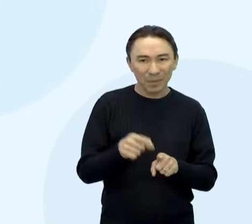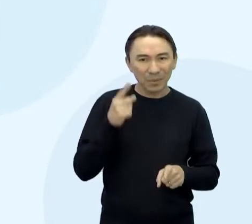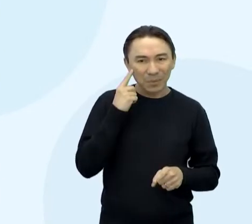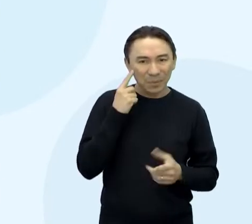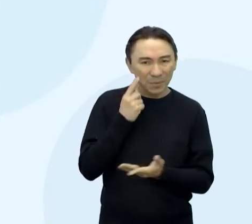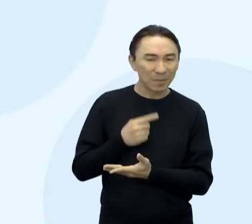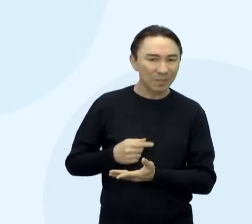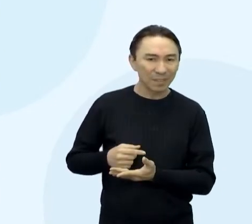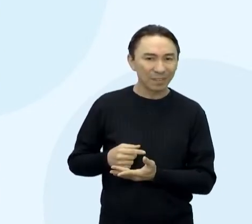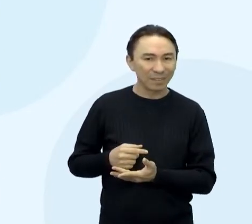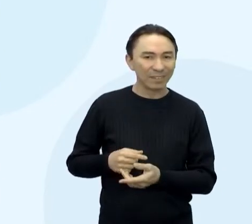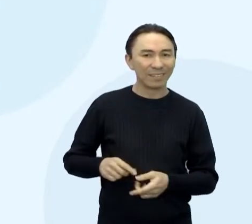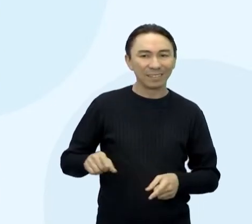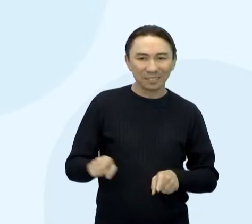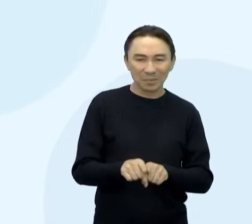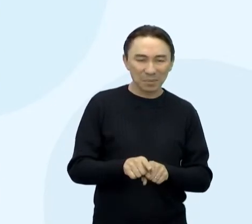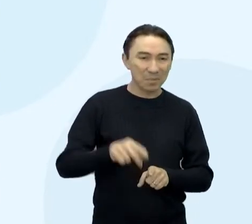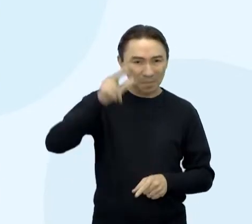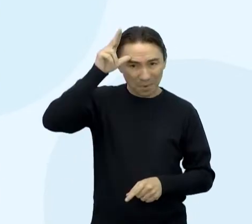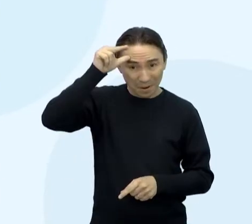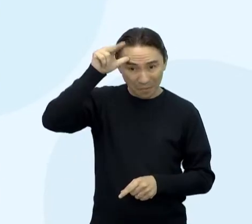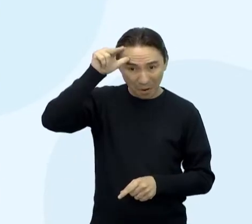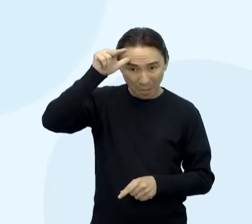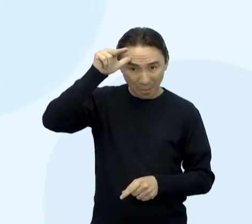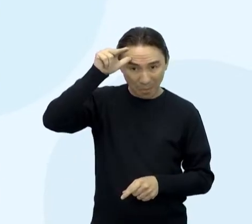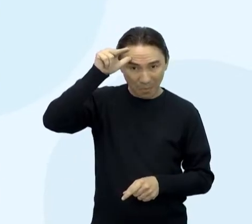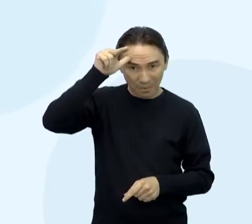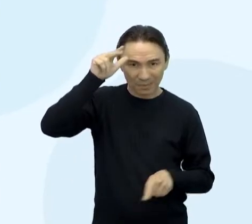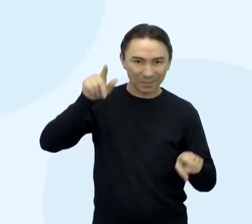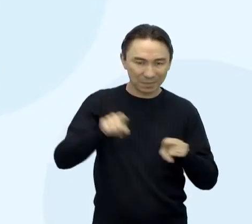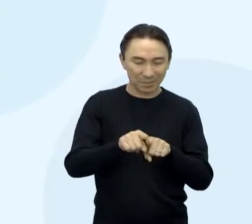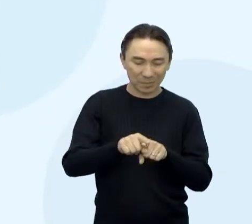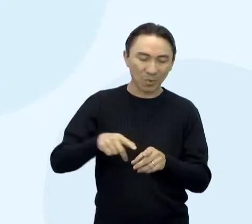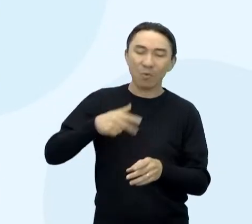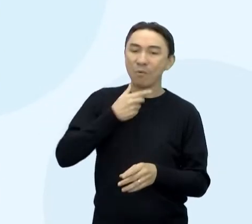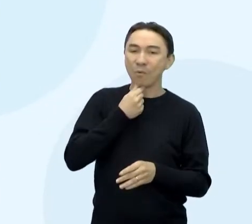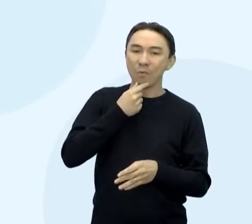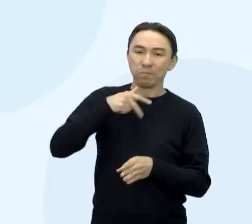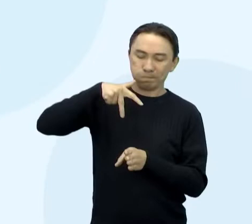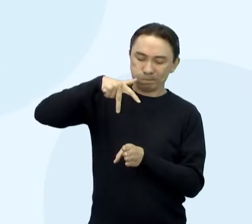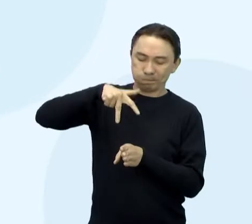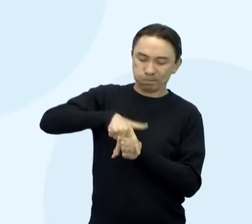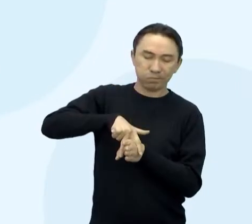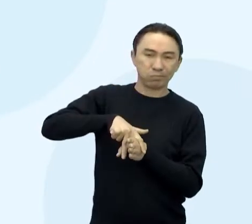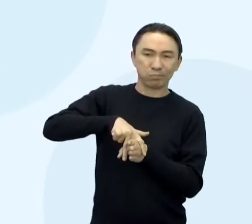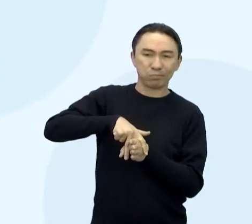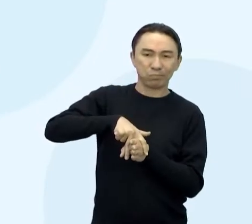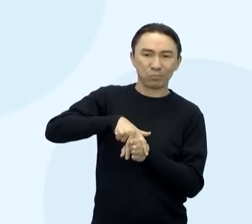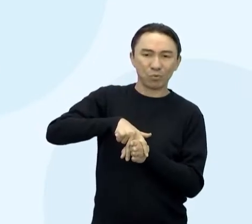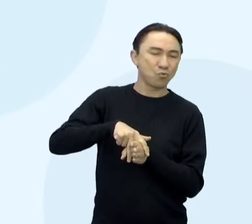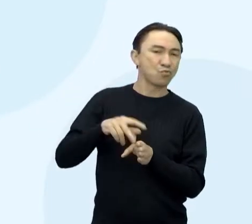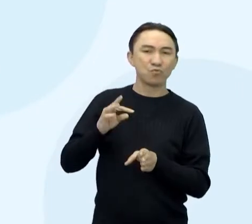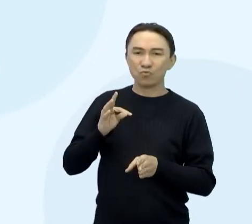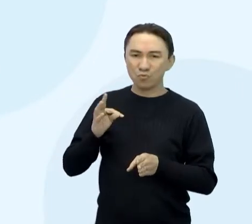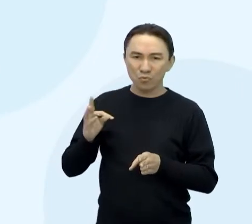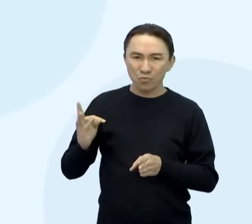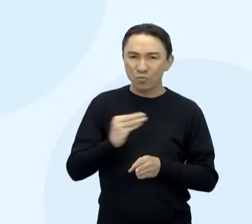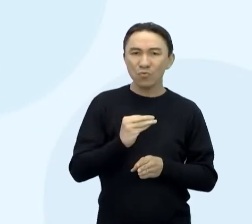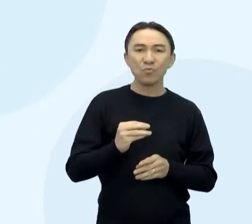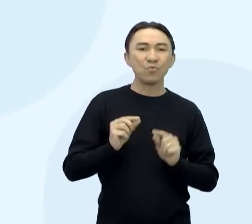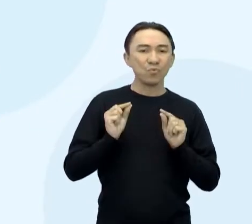e também o cavaleiro ali, que está ali à frente, também todos estão numa